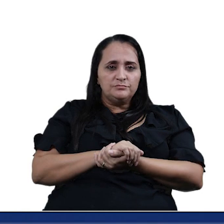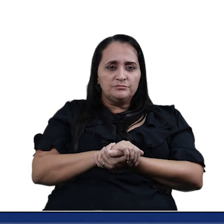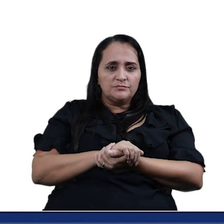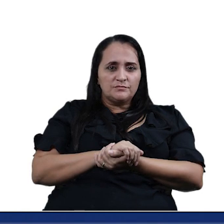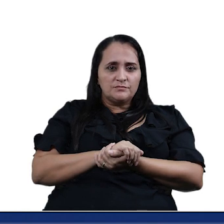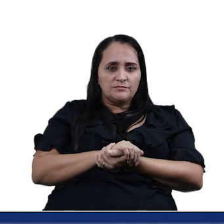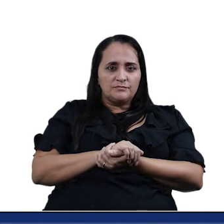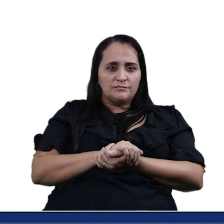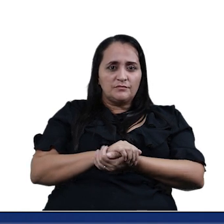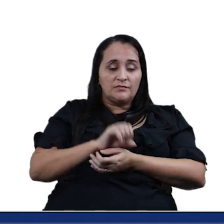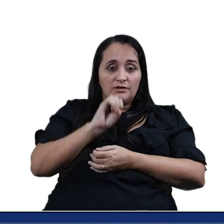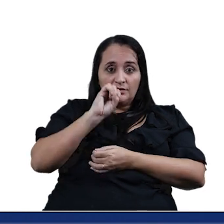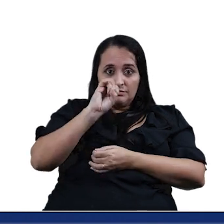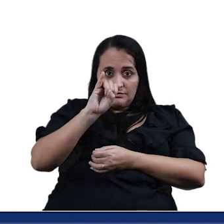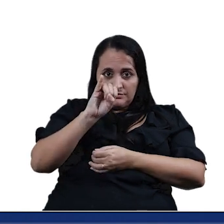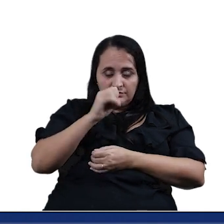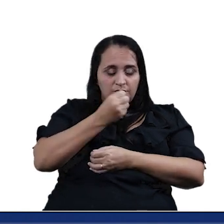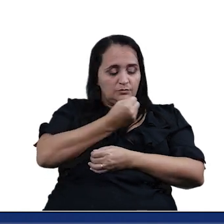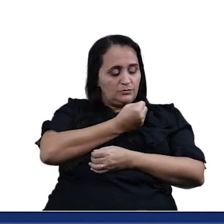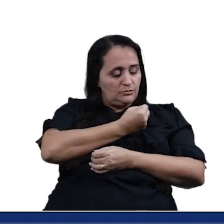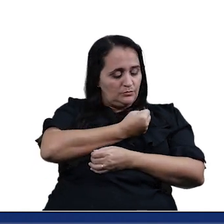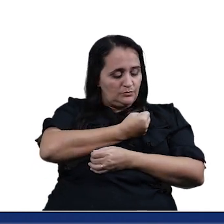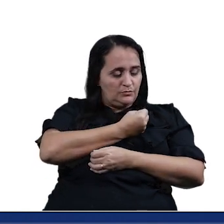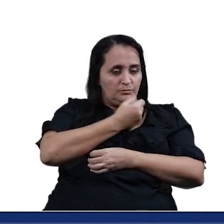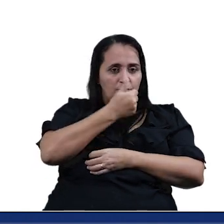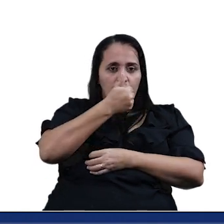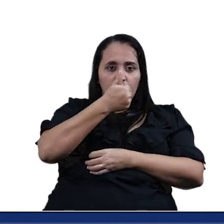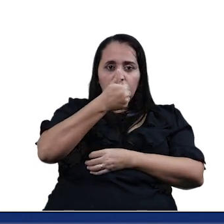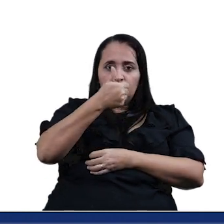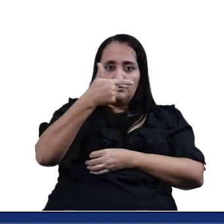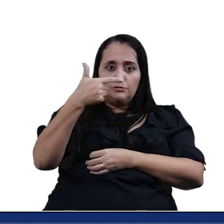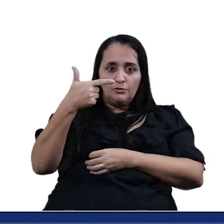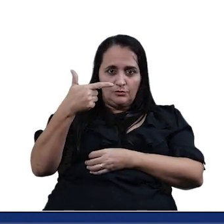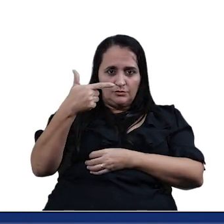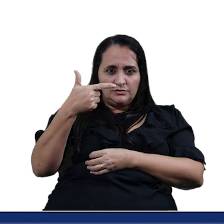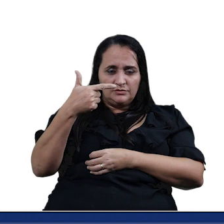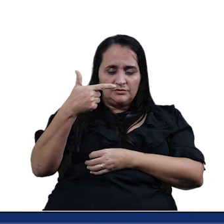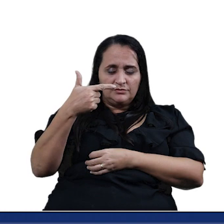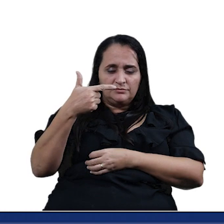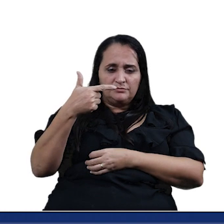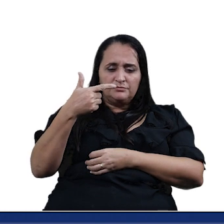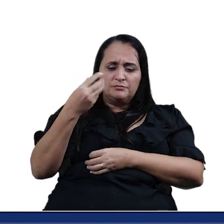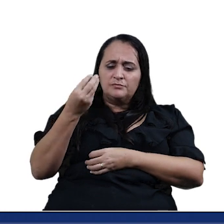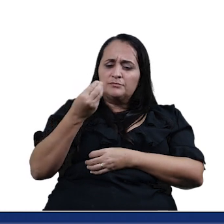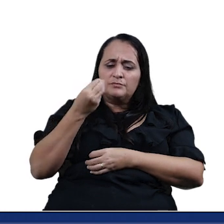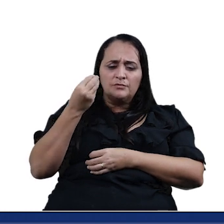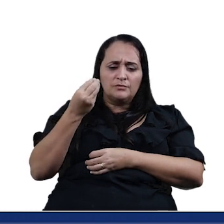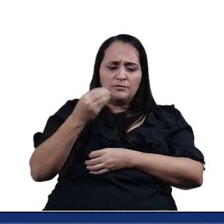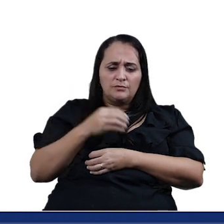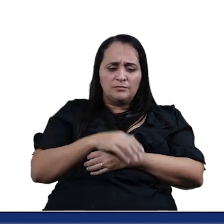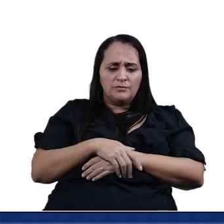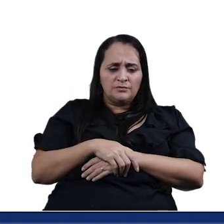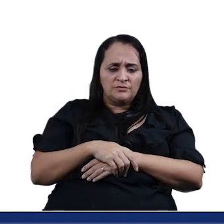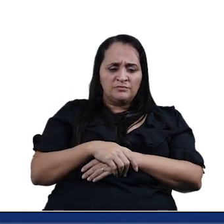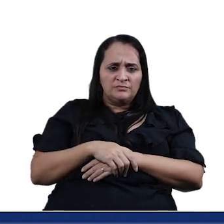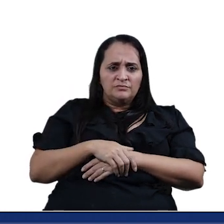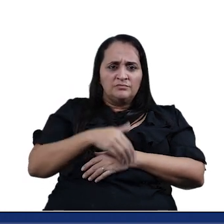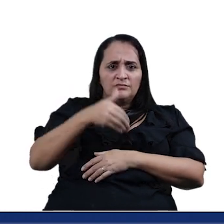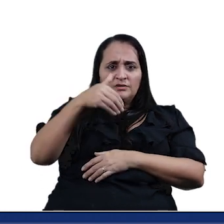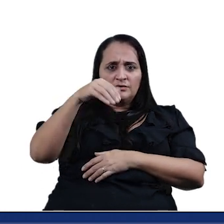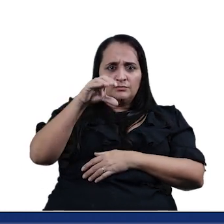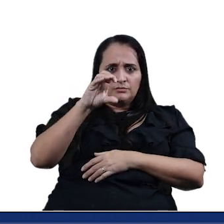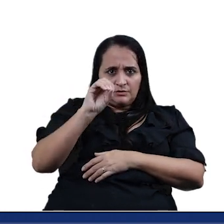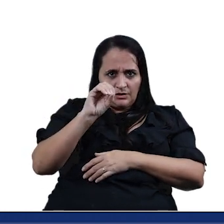se o número 12, por exemplo, que estamos vendo aqui, a decomposição do número 12 é o